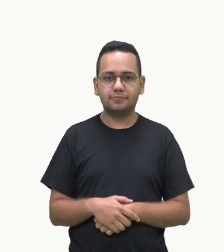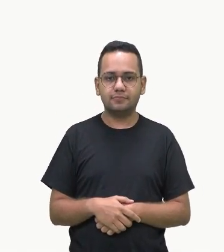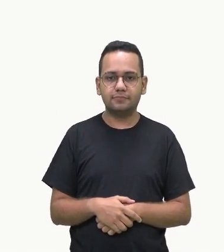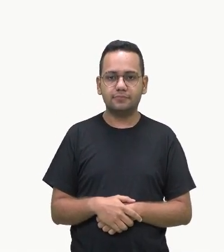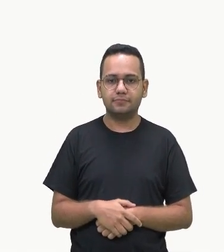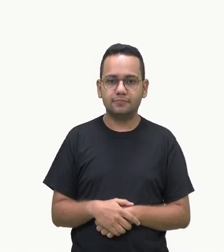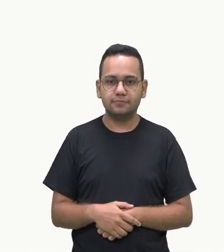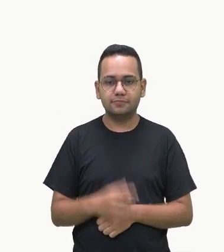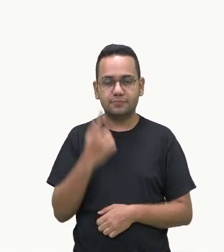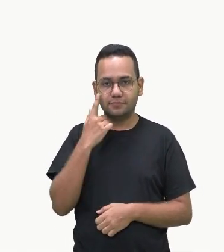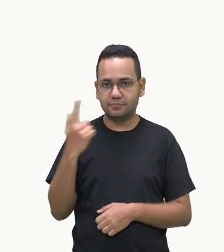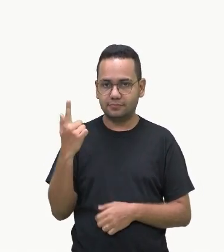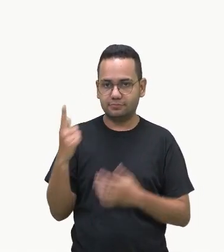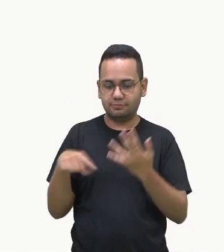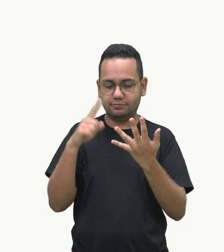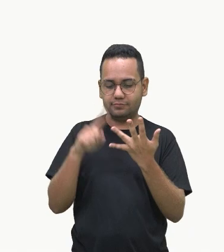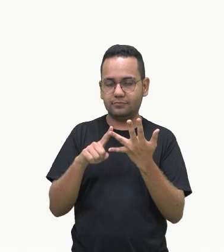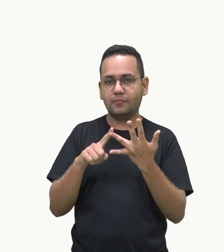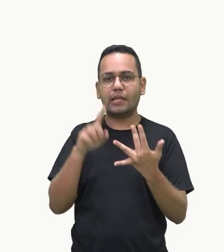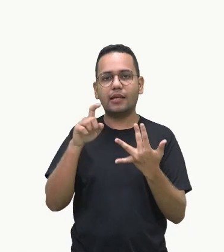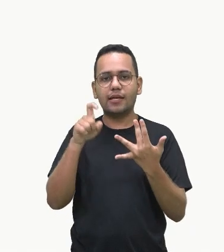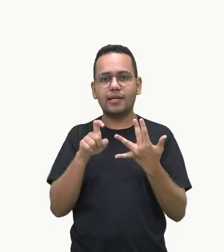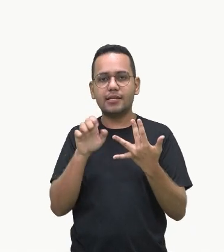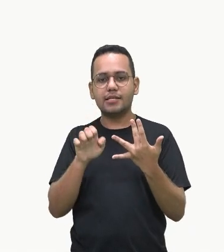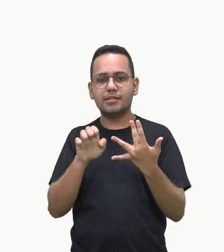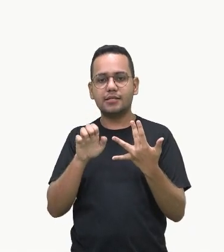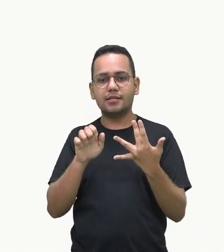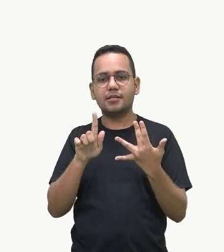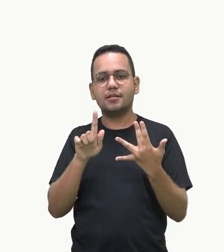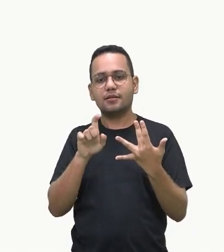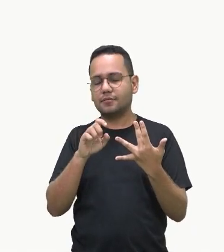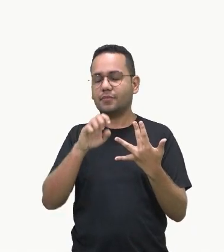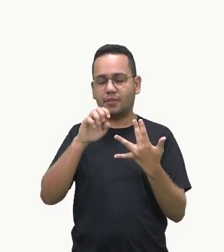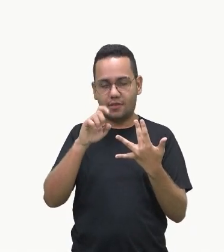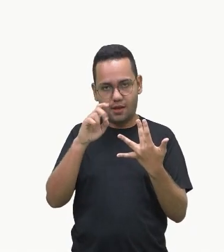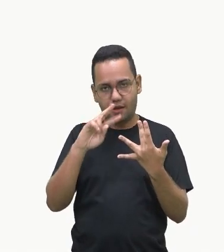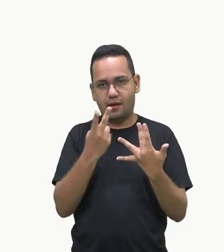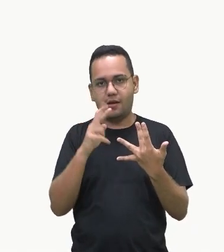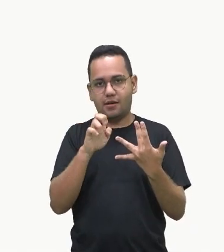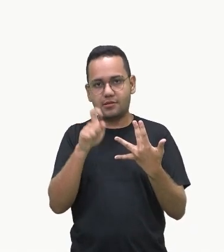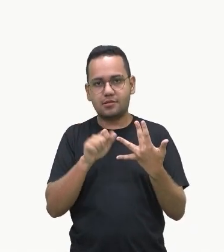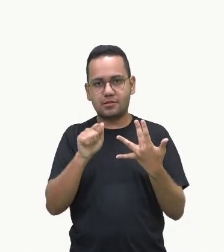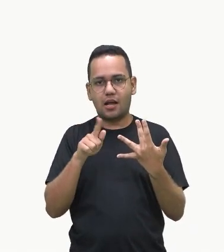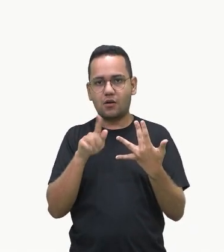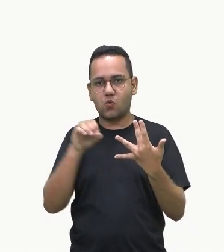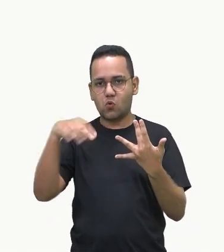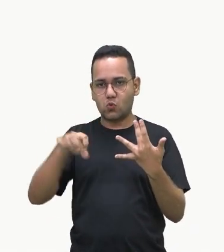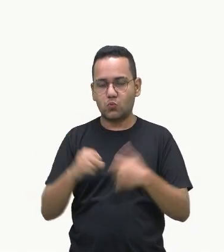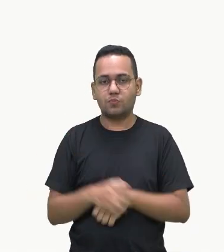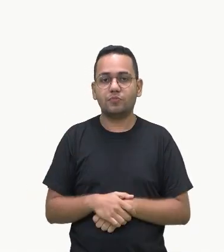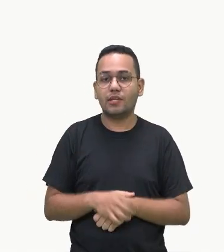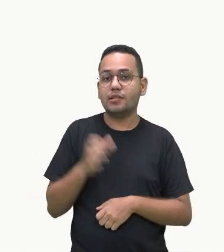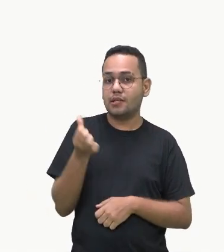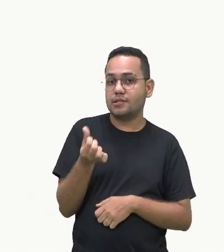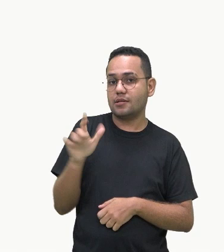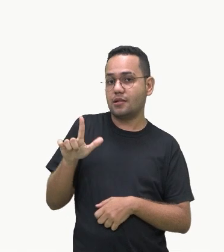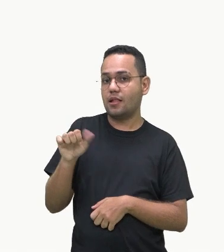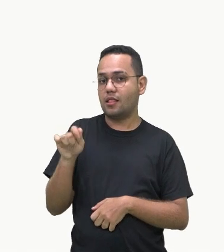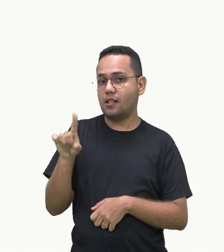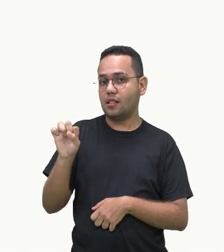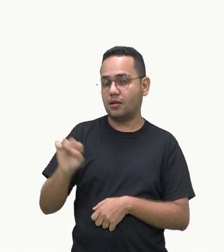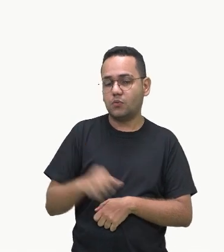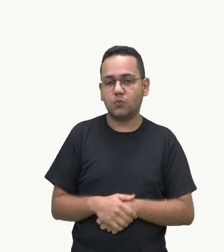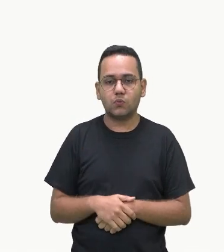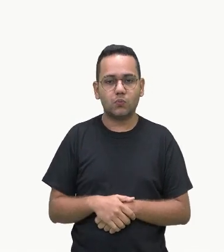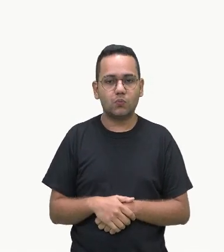o hexágono. Esse destacado aí é o polígono que tem 6 lados. Como ele tem 6 lados, ele também